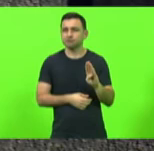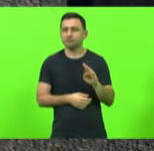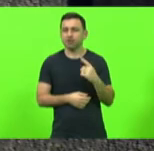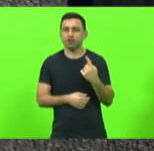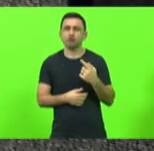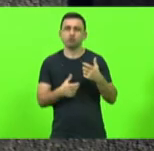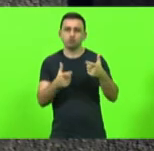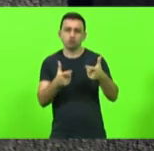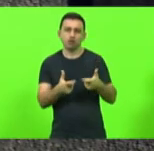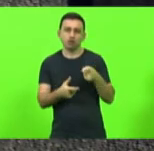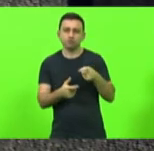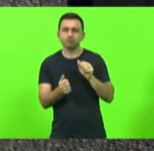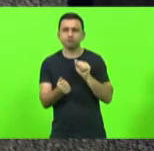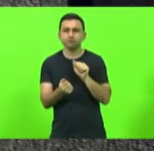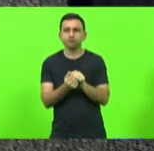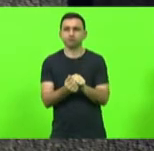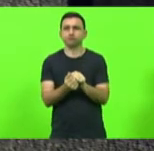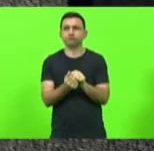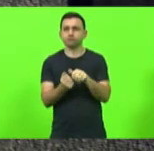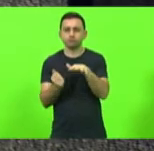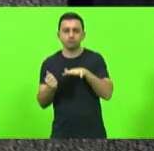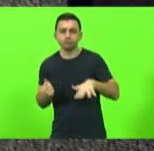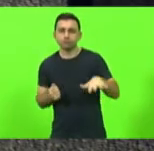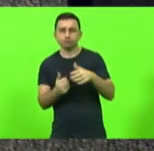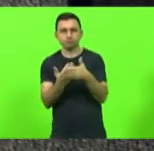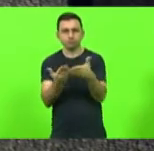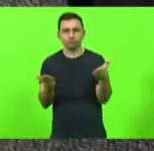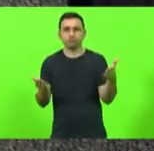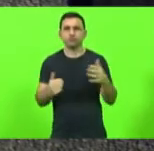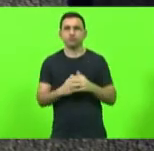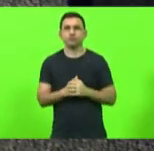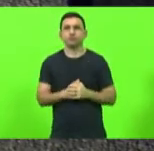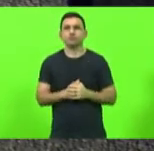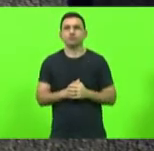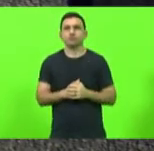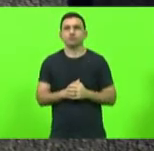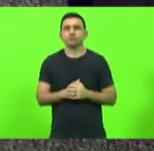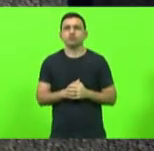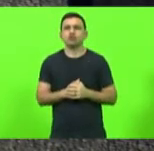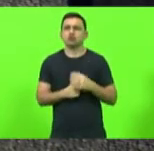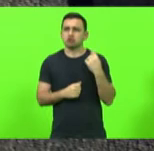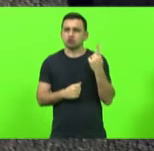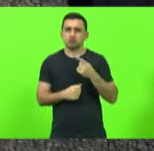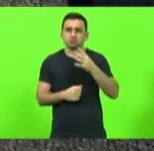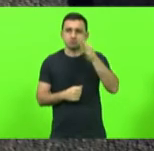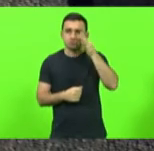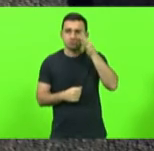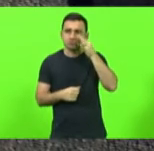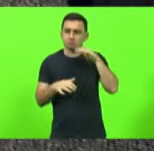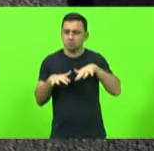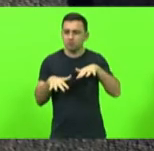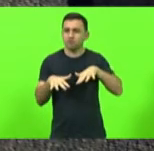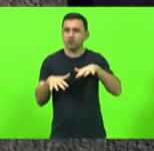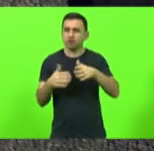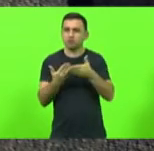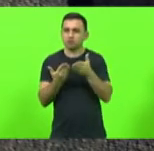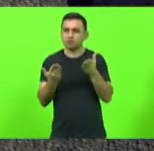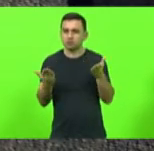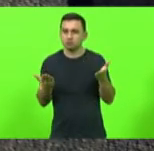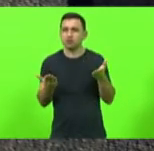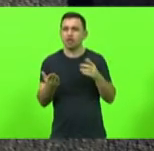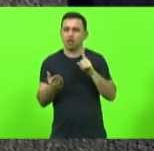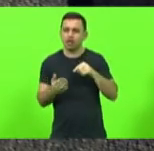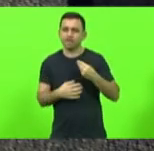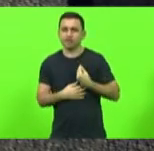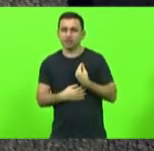Trabalhadores está junto com todos vocês. E, quando a gente acompanha esse movimento, né? Um movimento pela